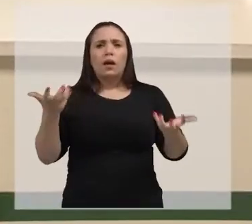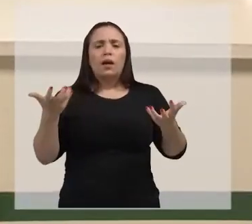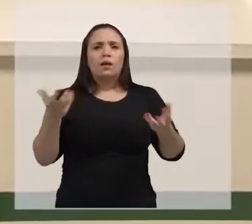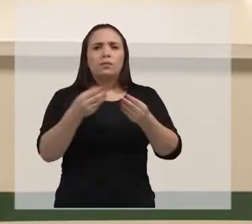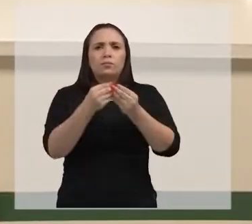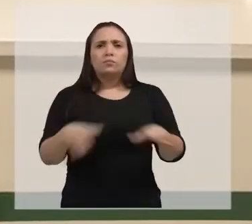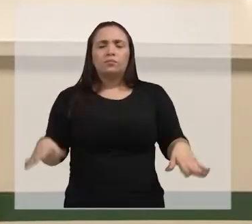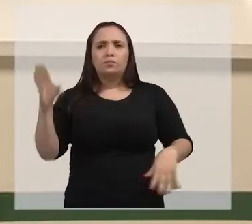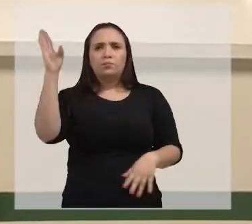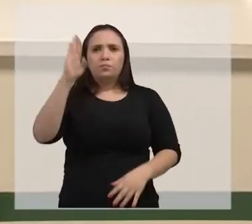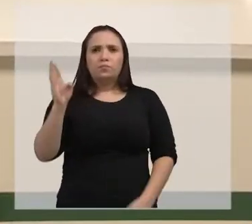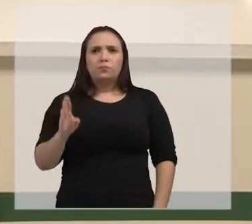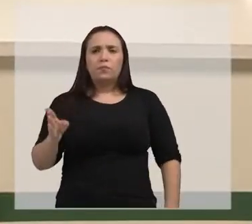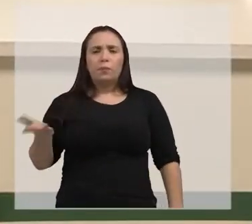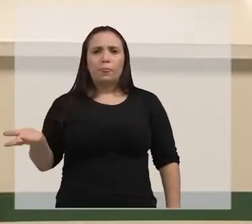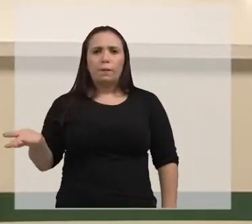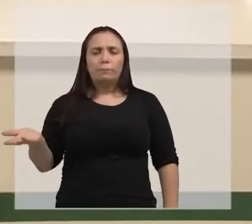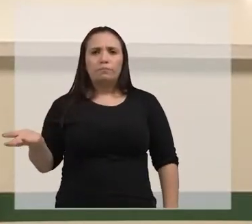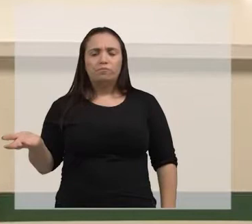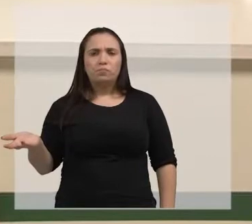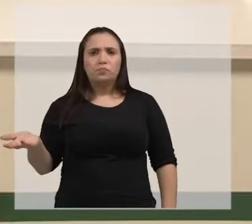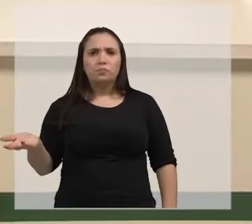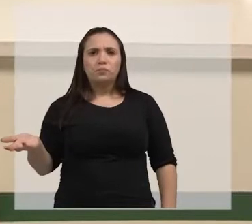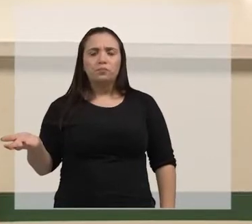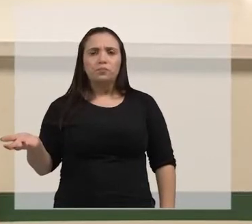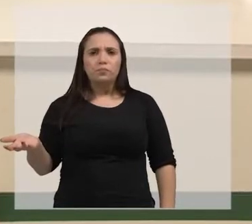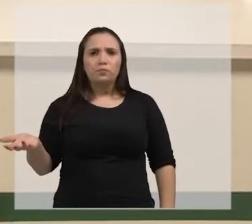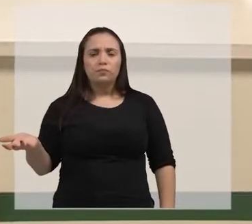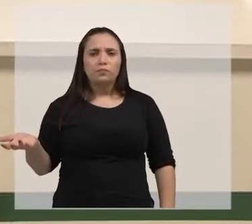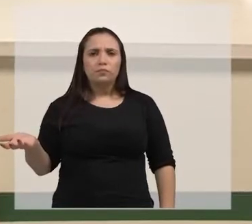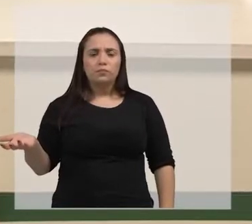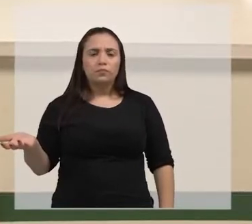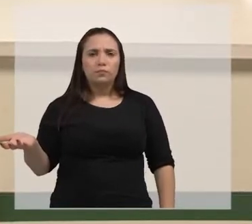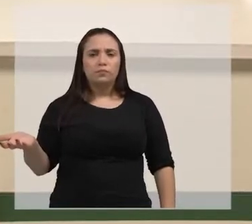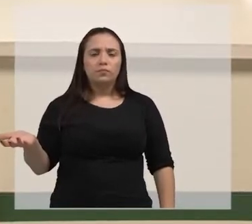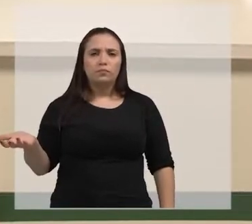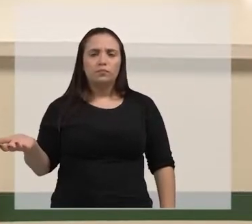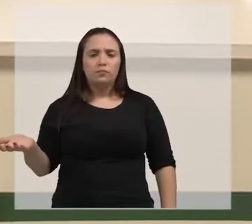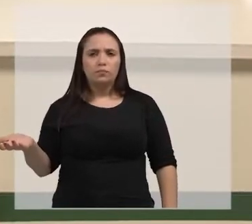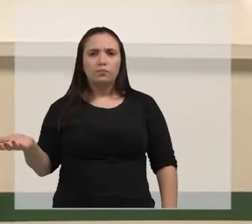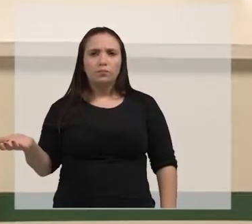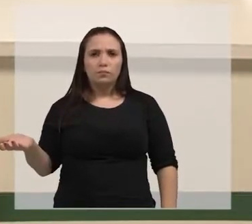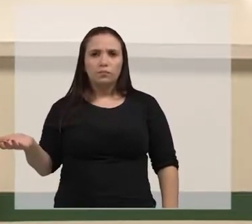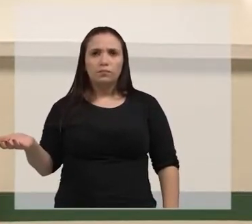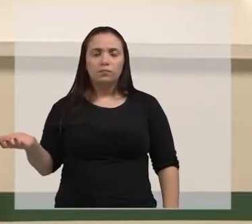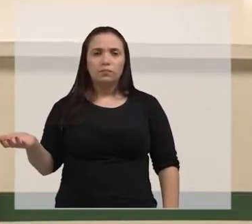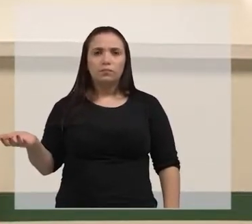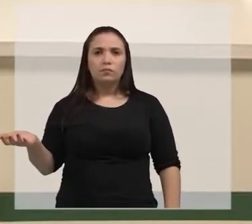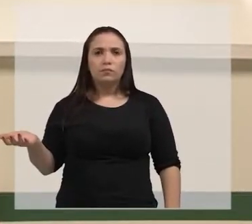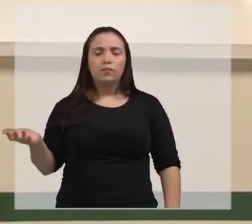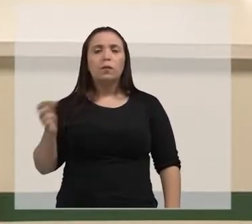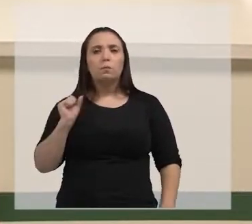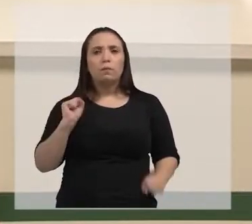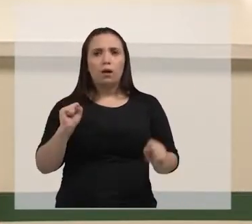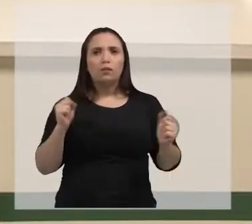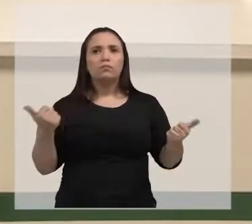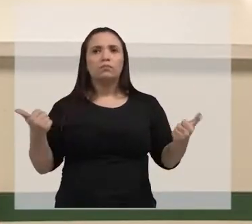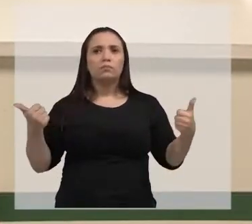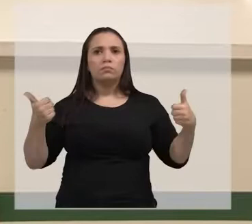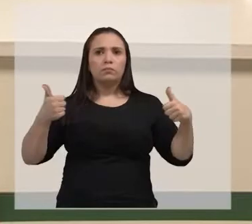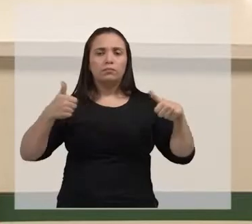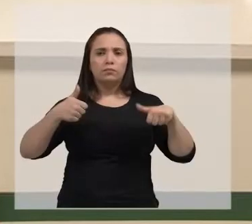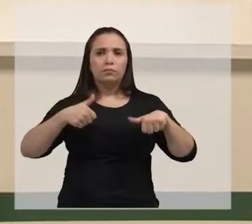país? Eles já levaram. Aonde eles querem chegar com esse país? Eles já levaram, né? É. Não, mas isso pode piorar, Luiz. Está